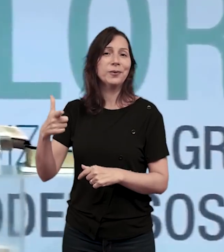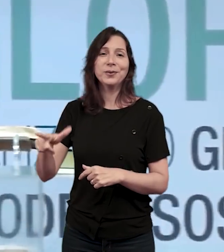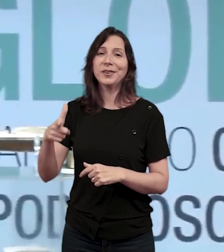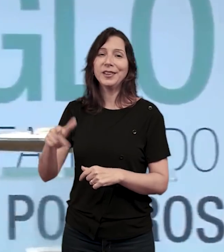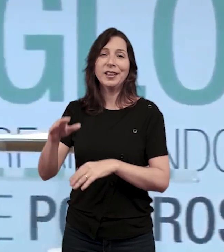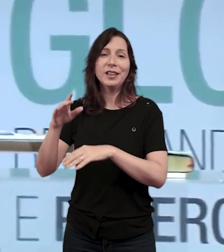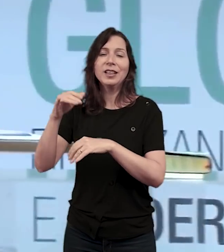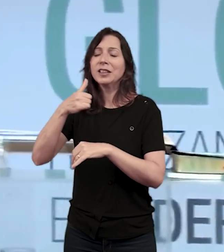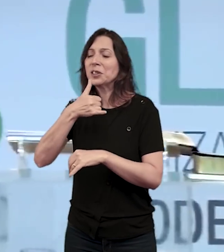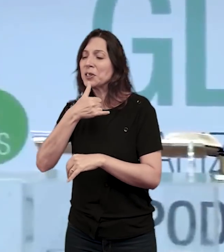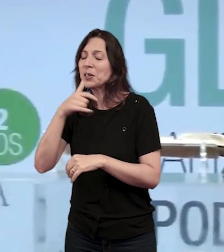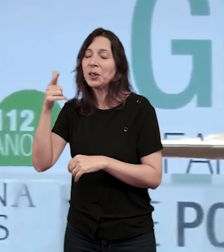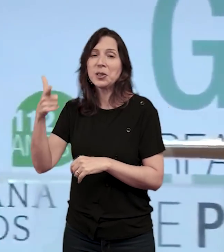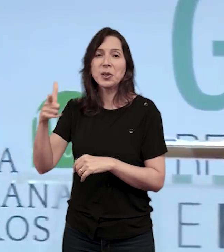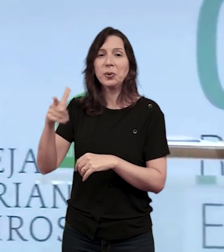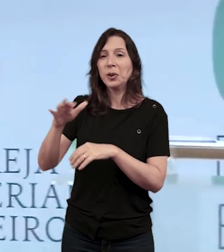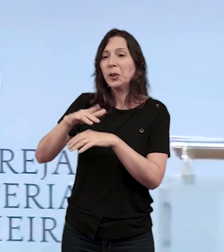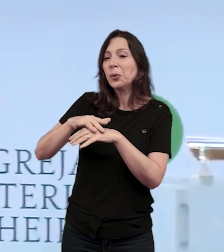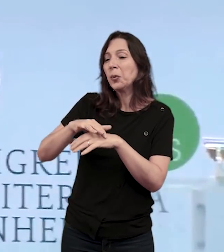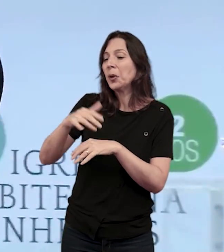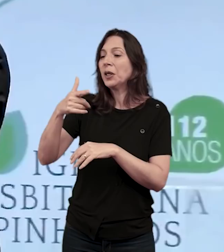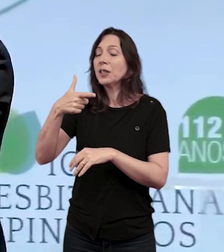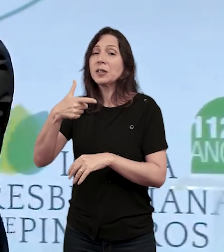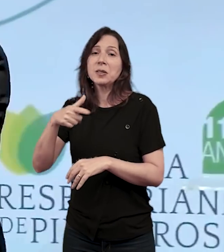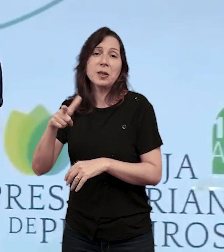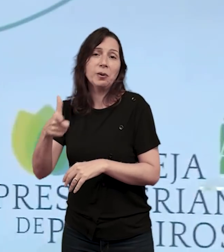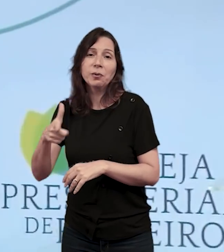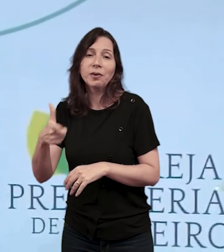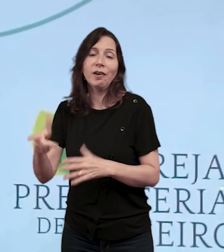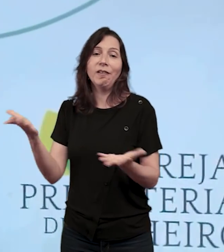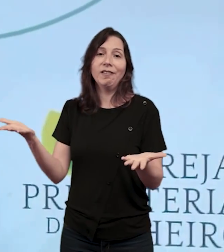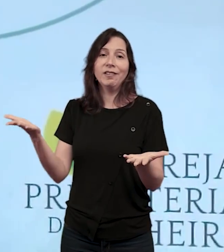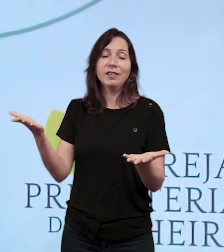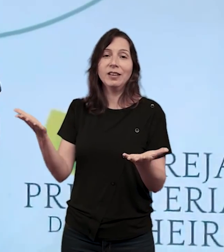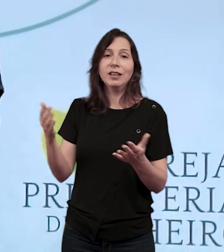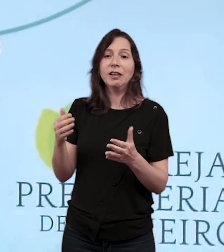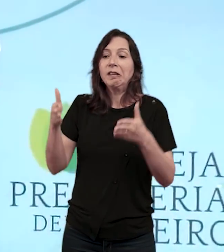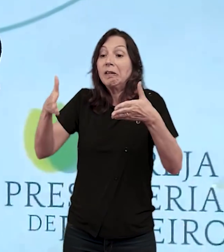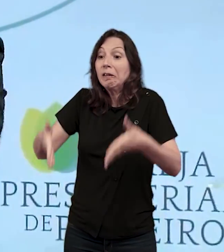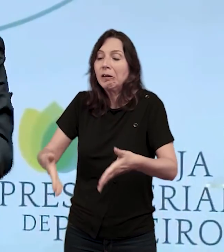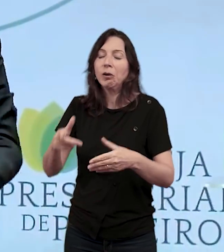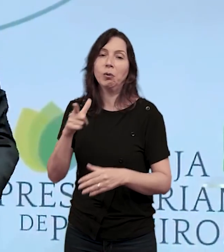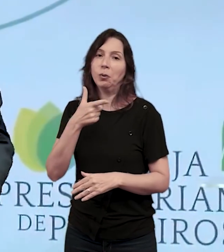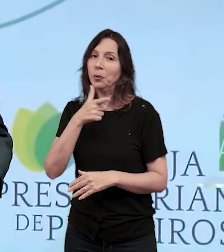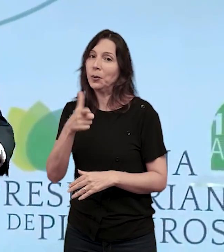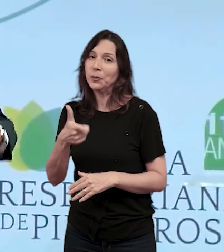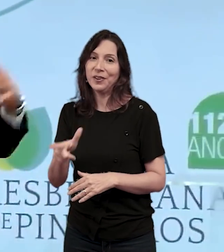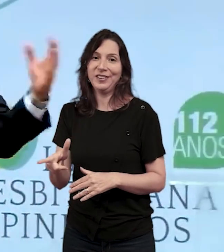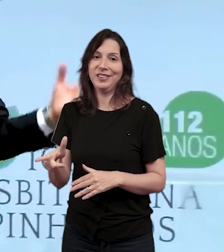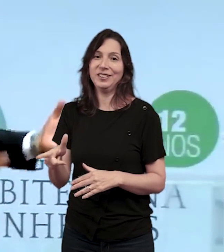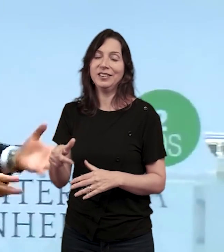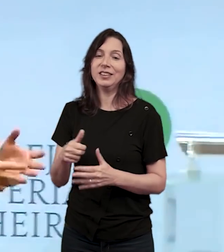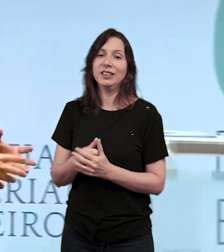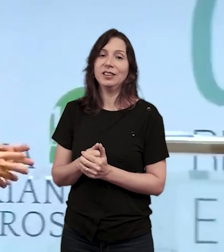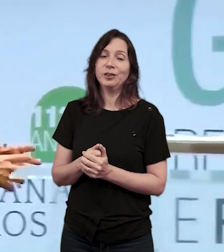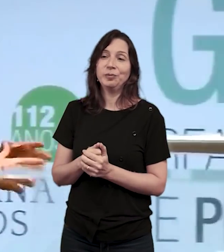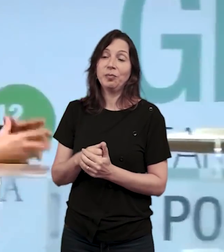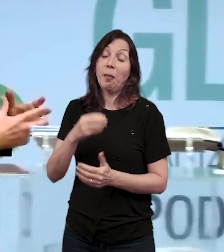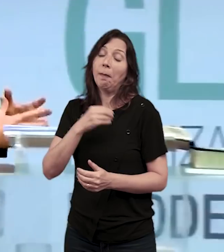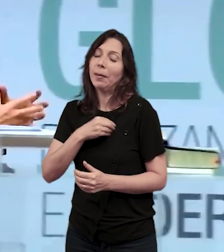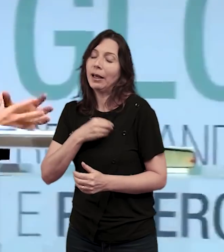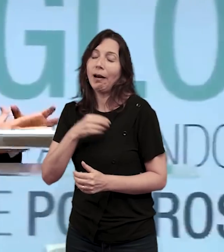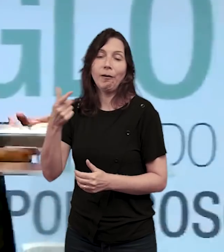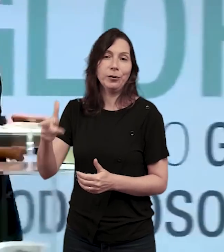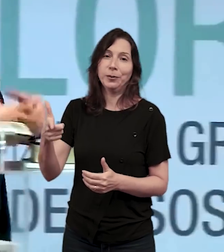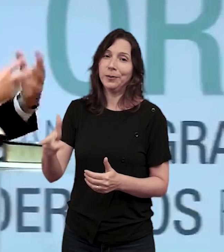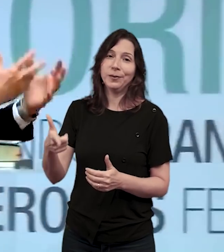tem mais doença, aqui não tem mais enfermidade, aqui não tem mais cortejo fúnebre, aqui não tem mais despedida, aqui não tem mais pecado,